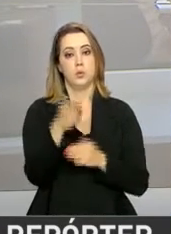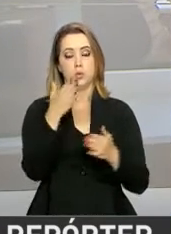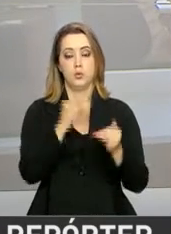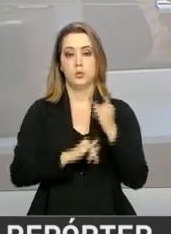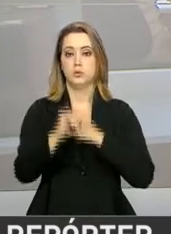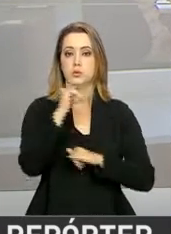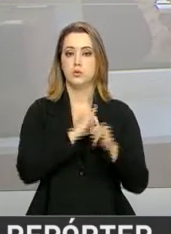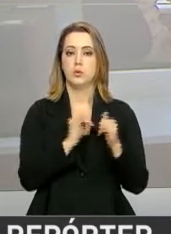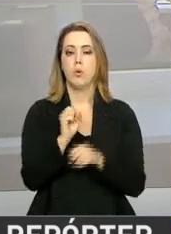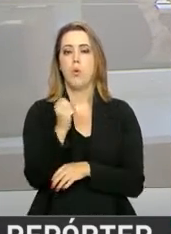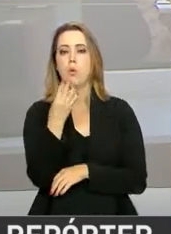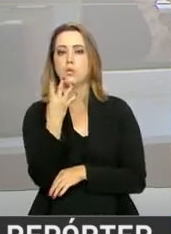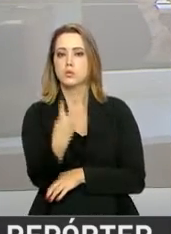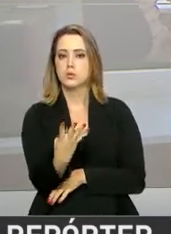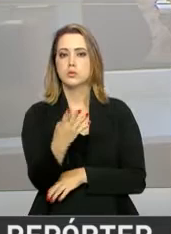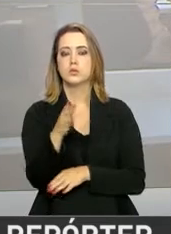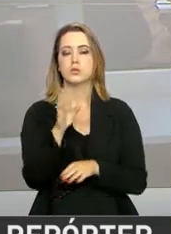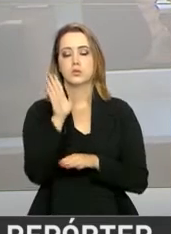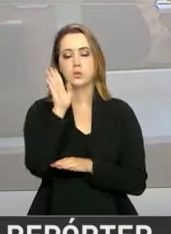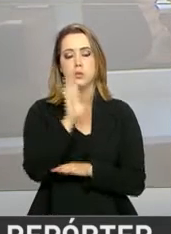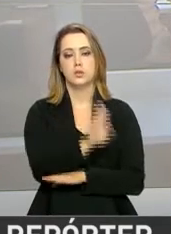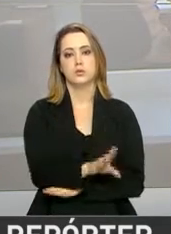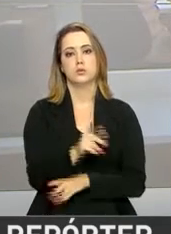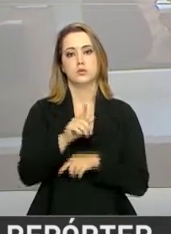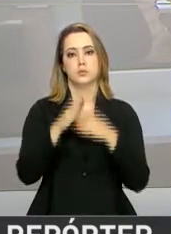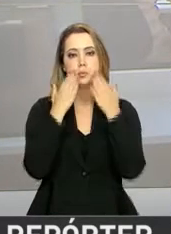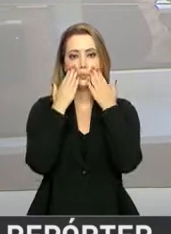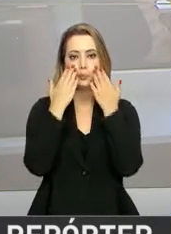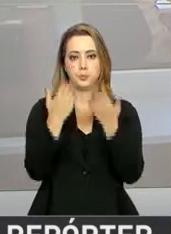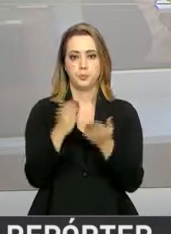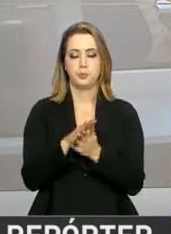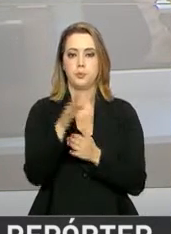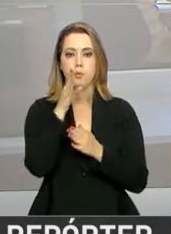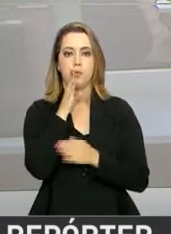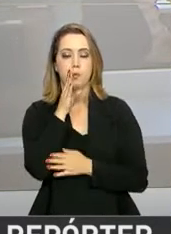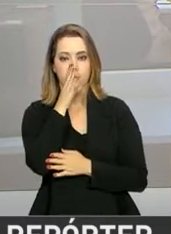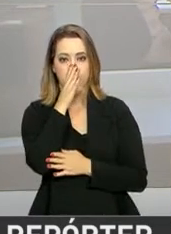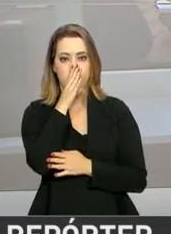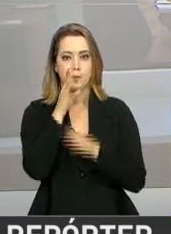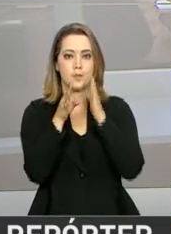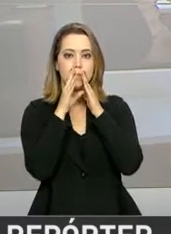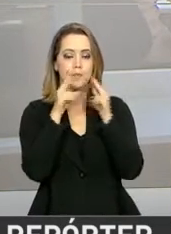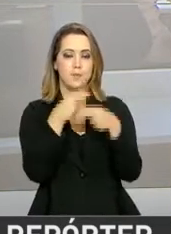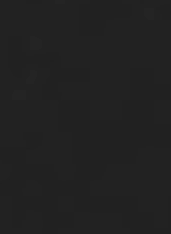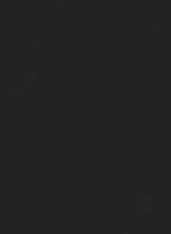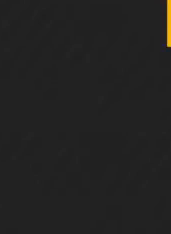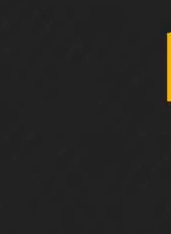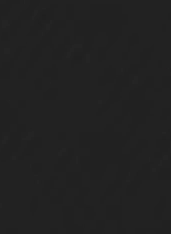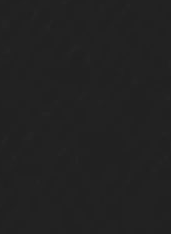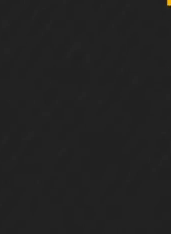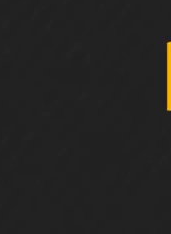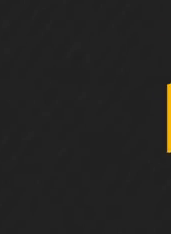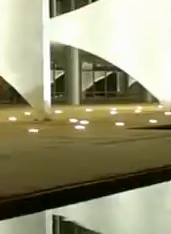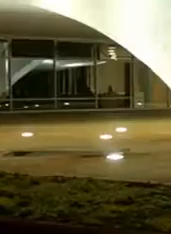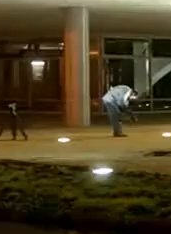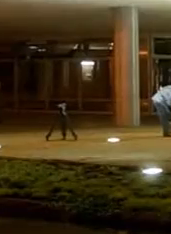informações o às quatro da tarde a nossa próxima edição acompanhe as novidades também pelas nossas redes sociais